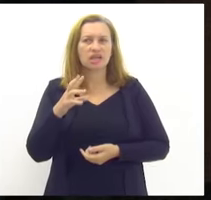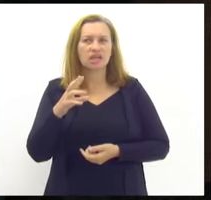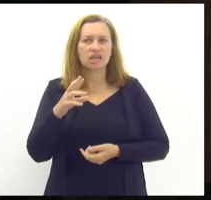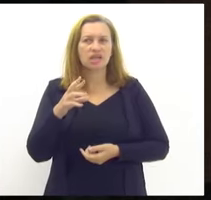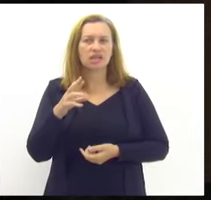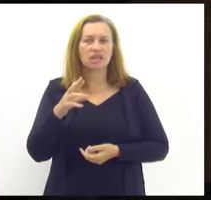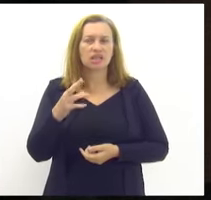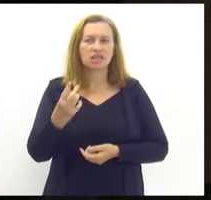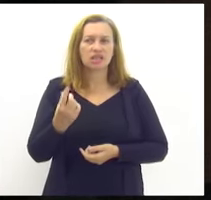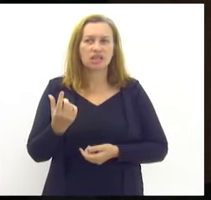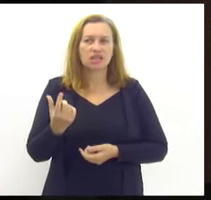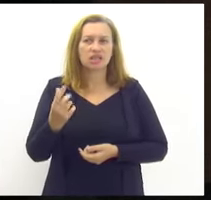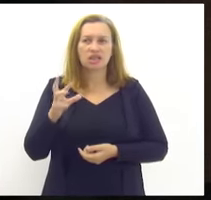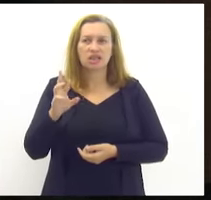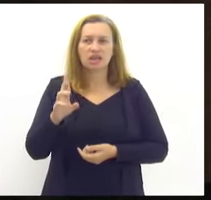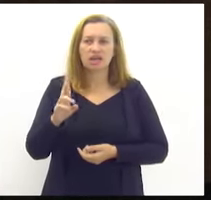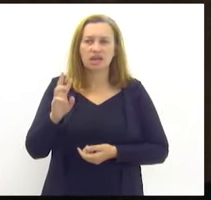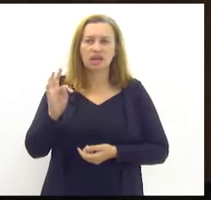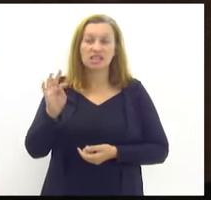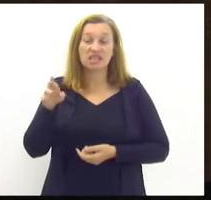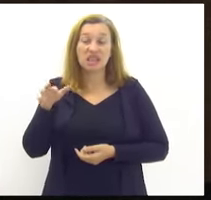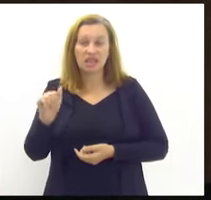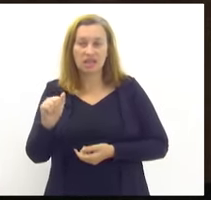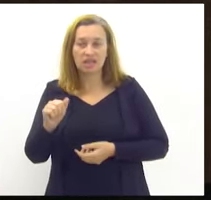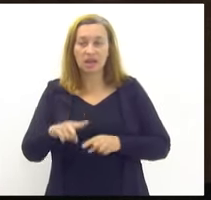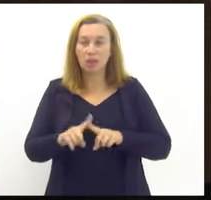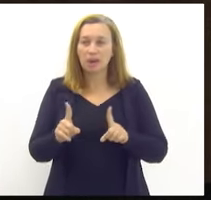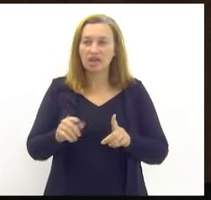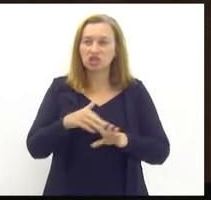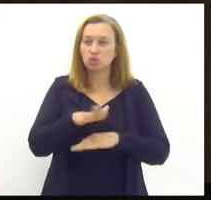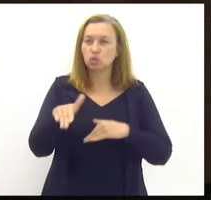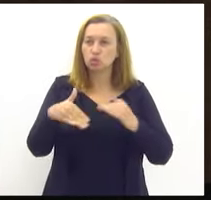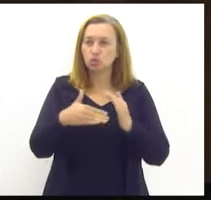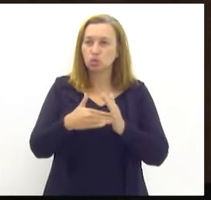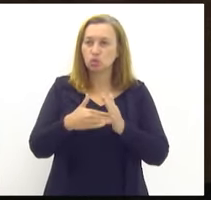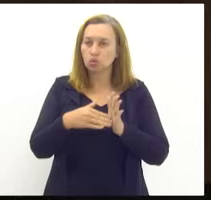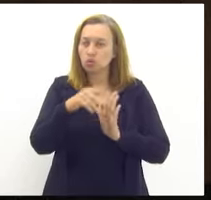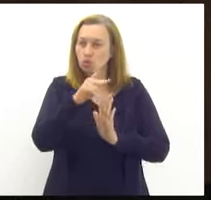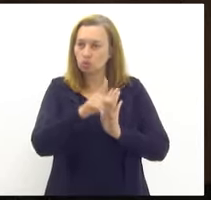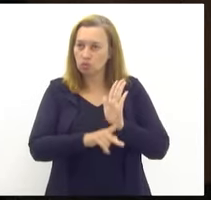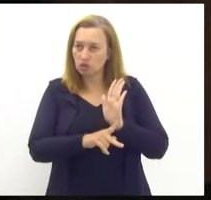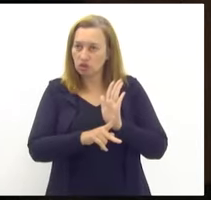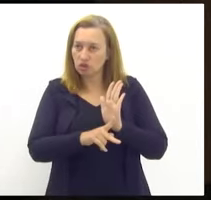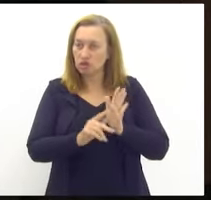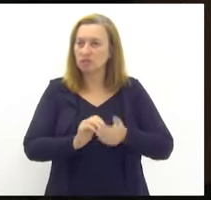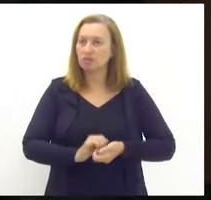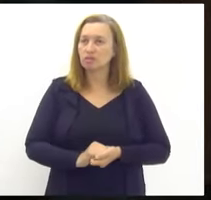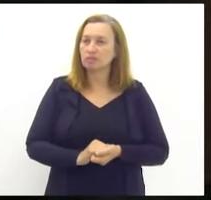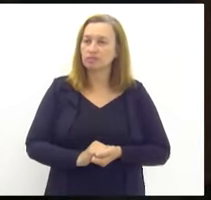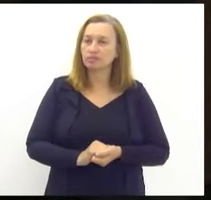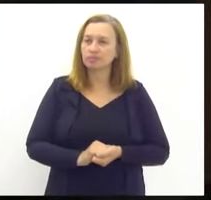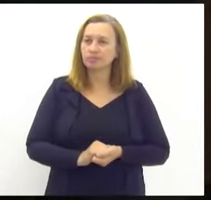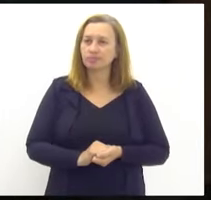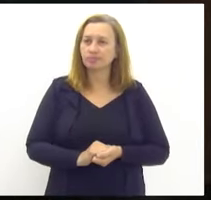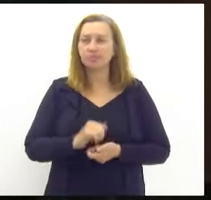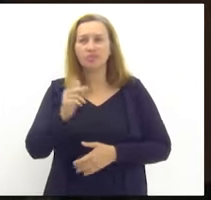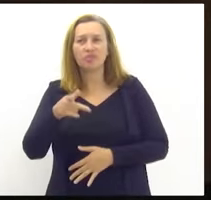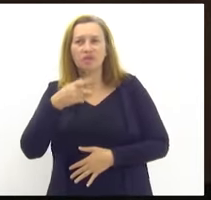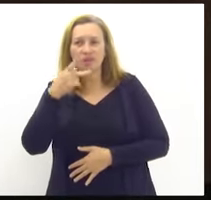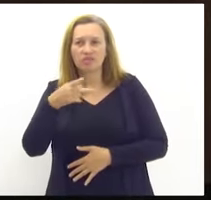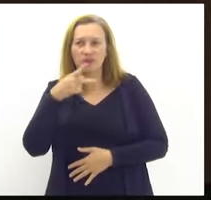mas indiretamente né todos esses projetos estão falando